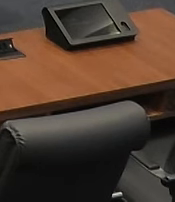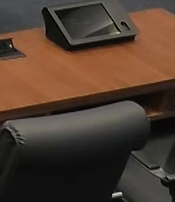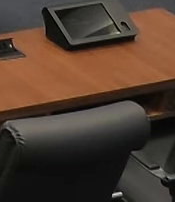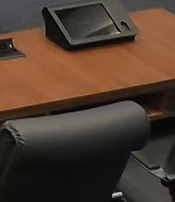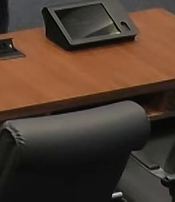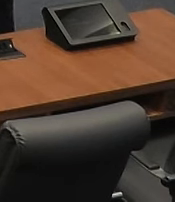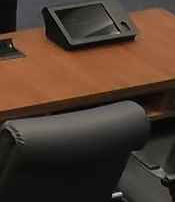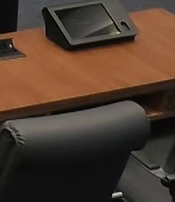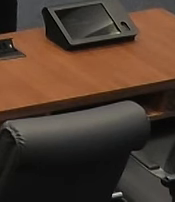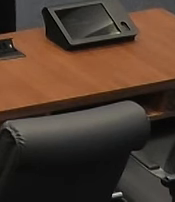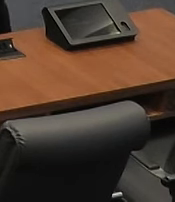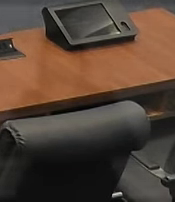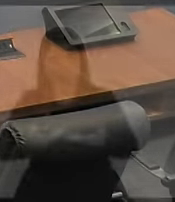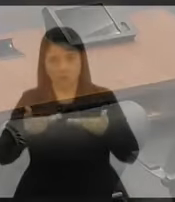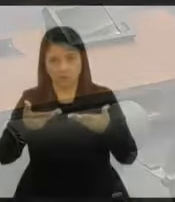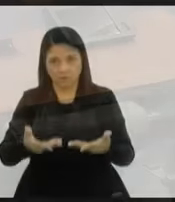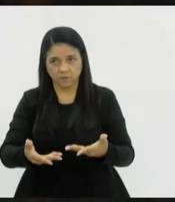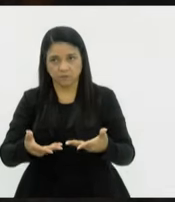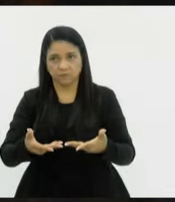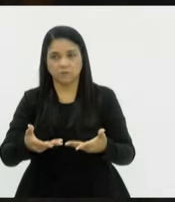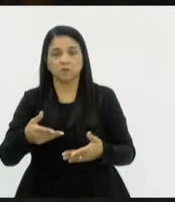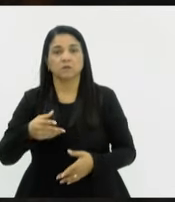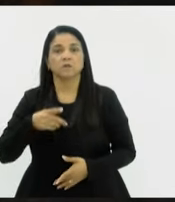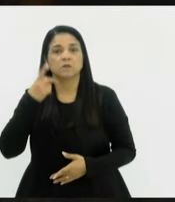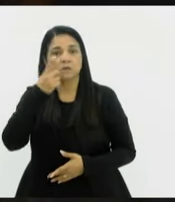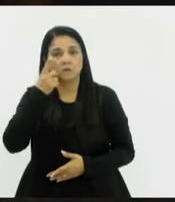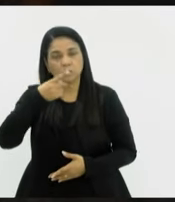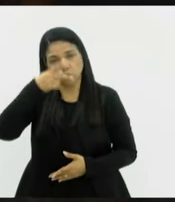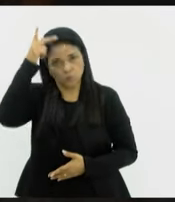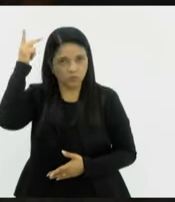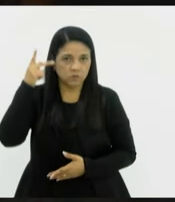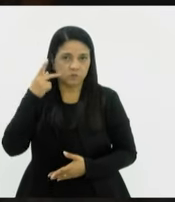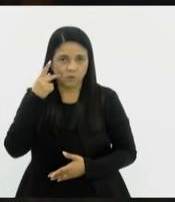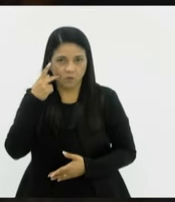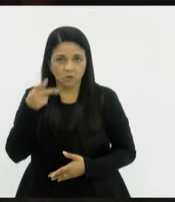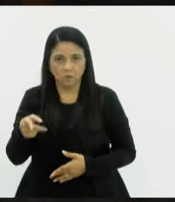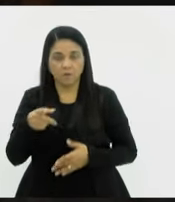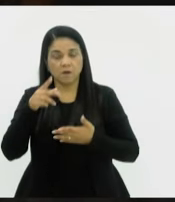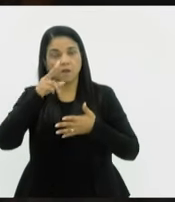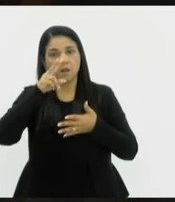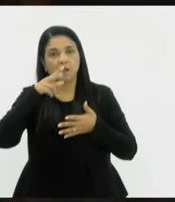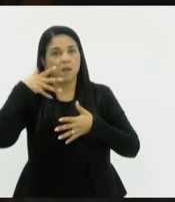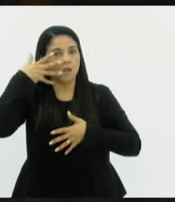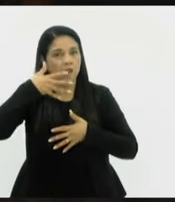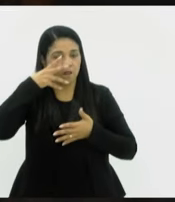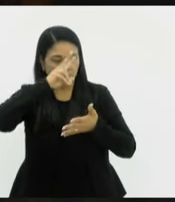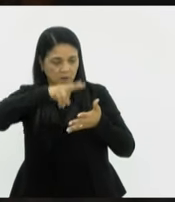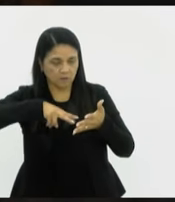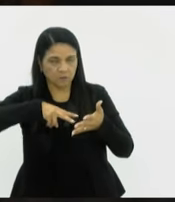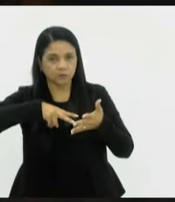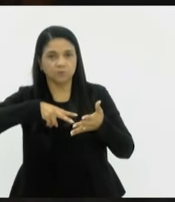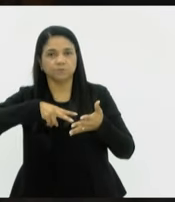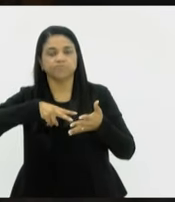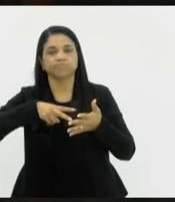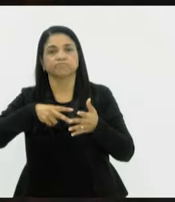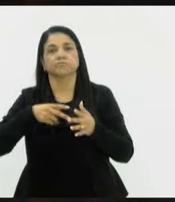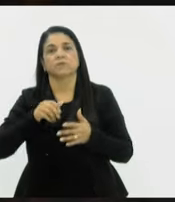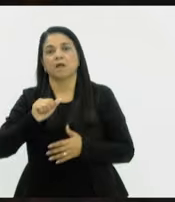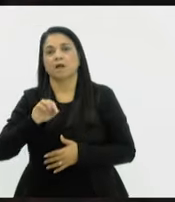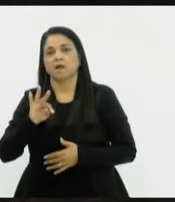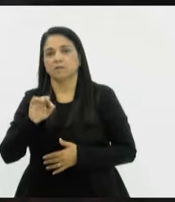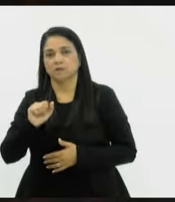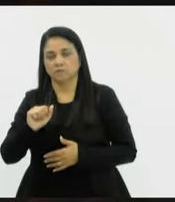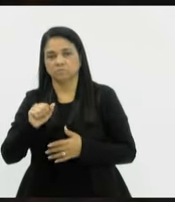convida deputado Luiz Paulo para fazer a leitura da ata da sessão anterior.